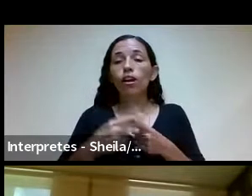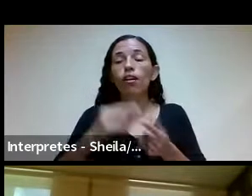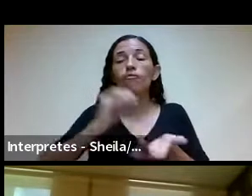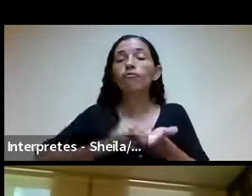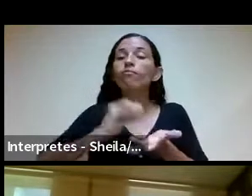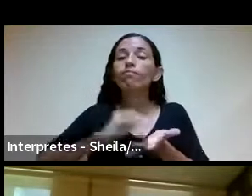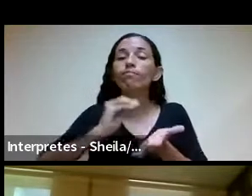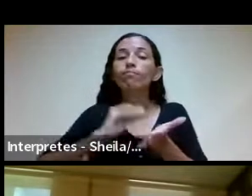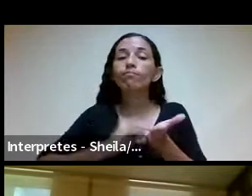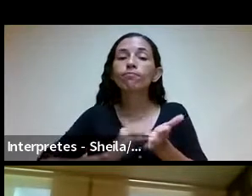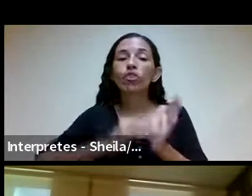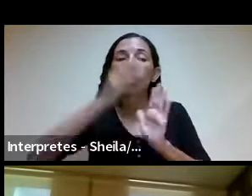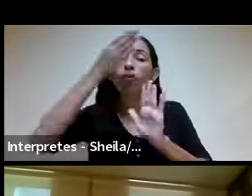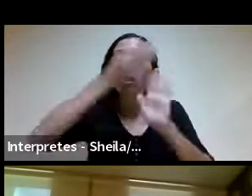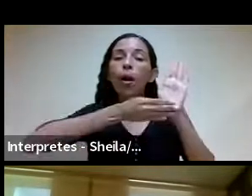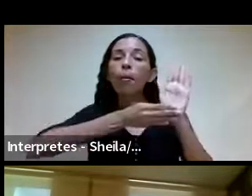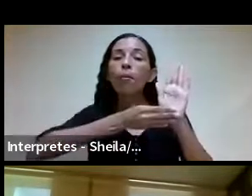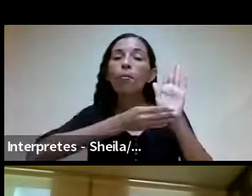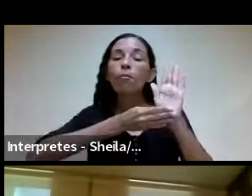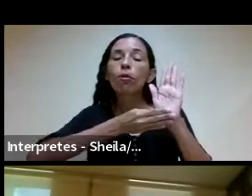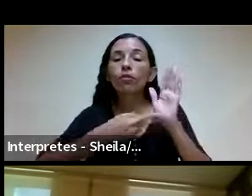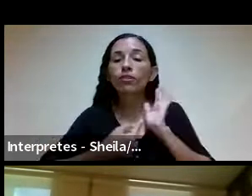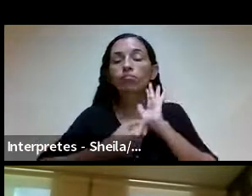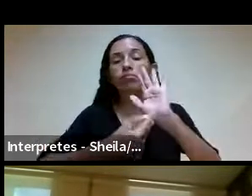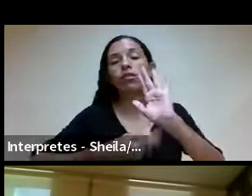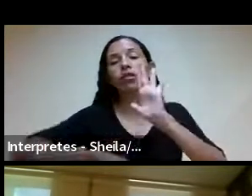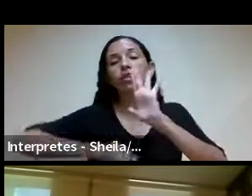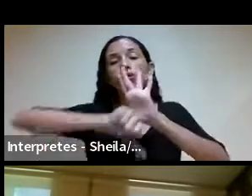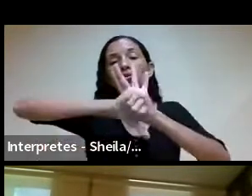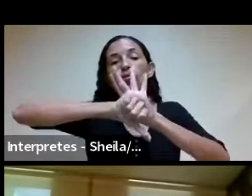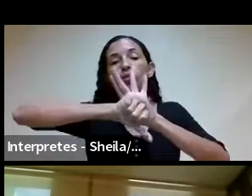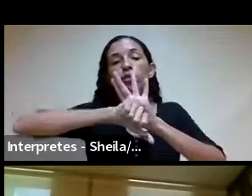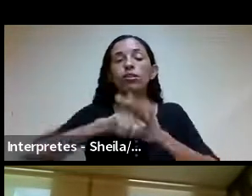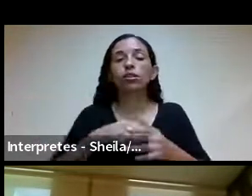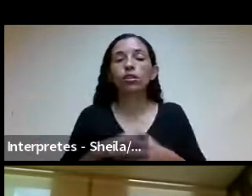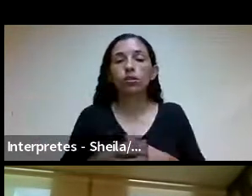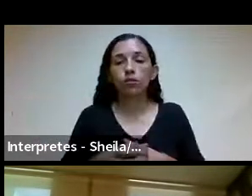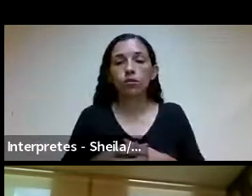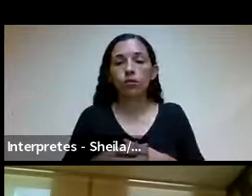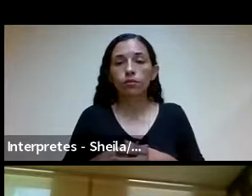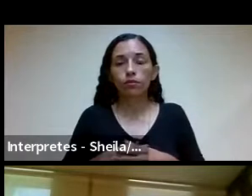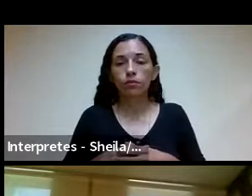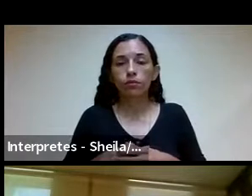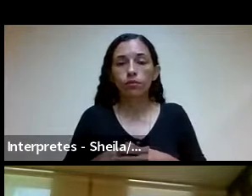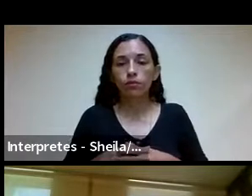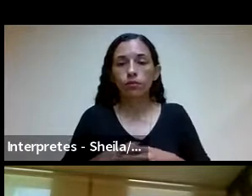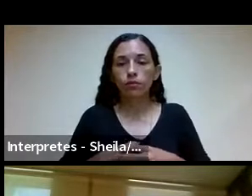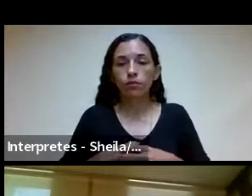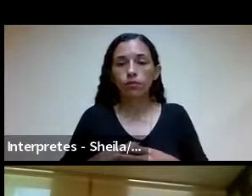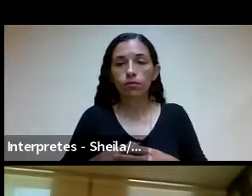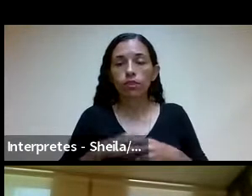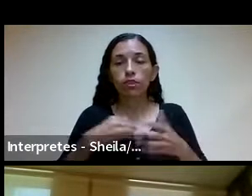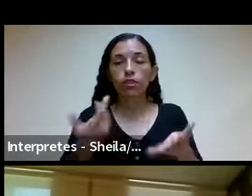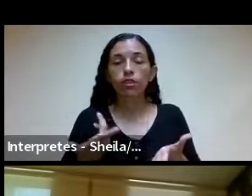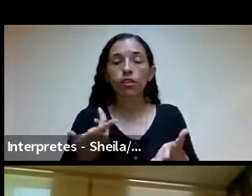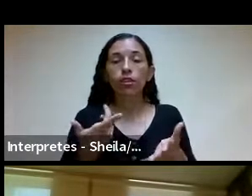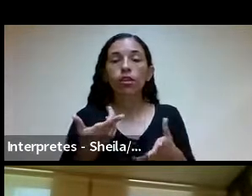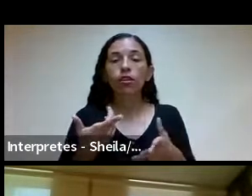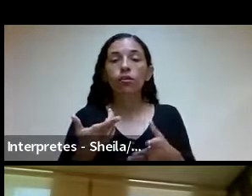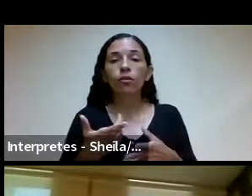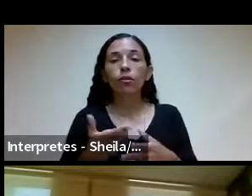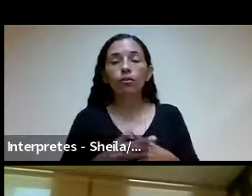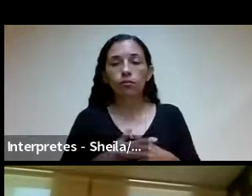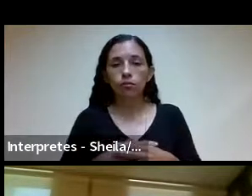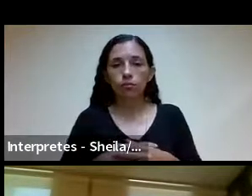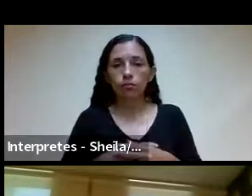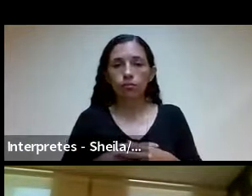aptas a confirmar o ilícito narrado nos autos. Os recorrentes asseveram preliminarmente a existência de nulidade da sentença por